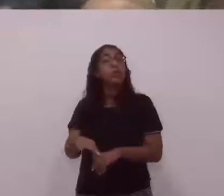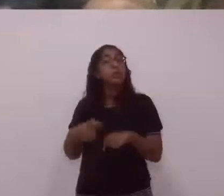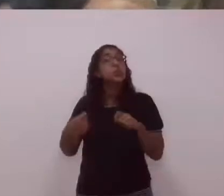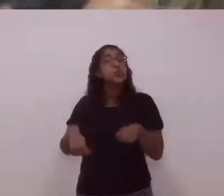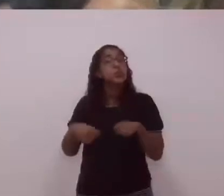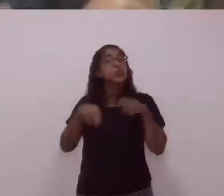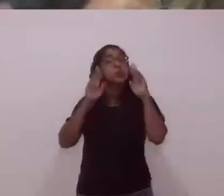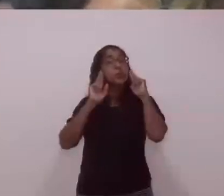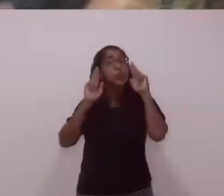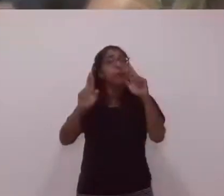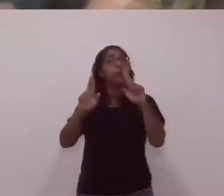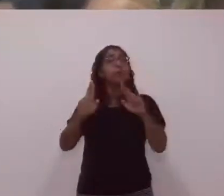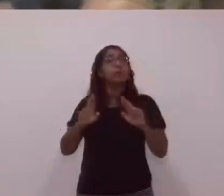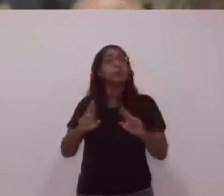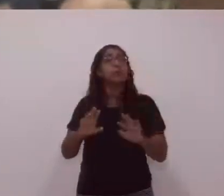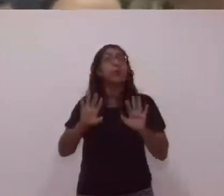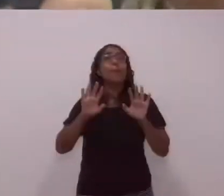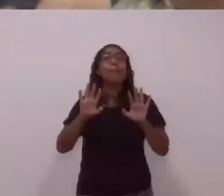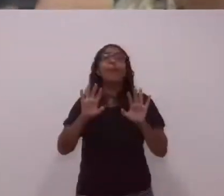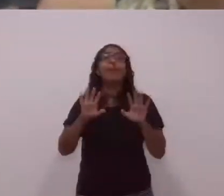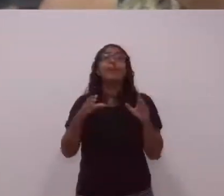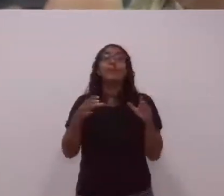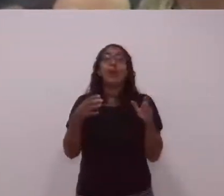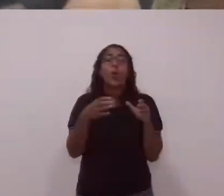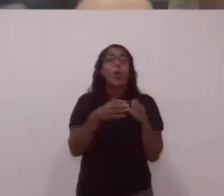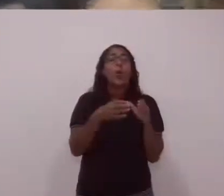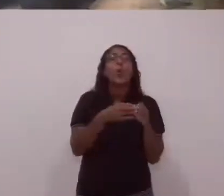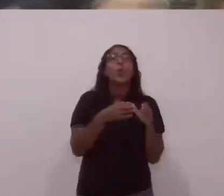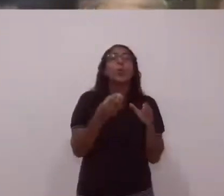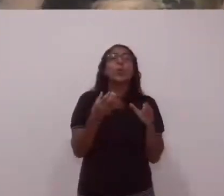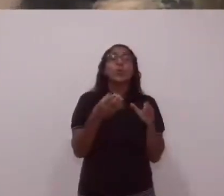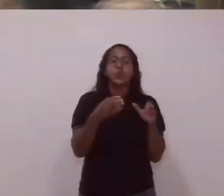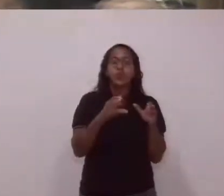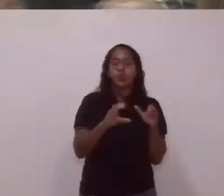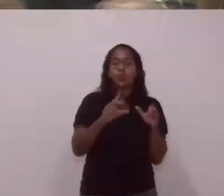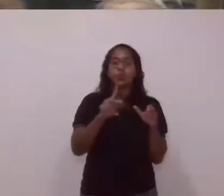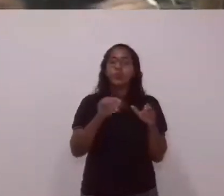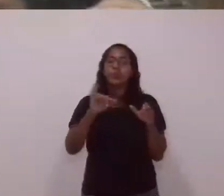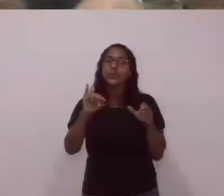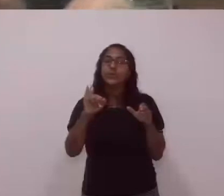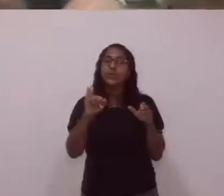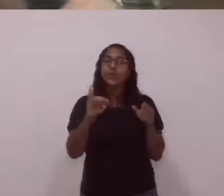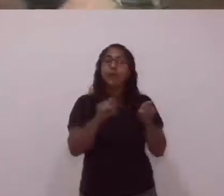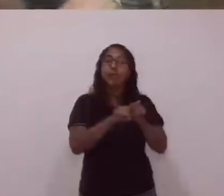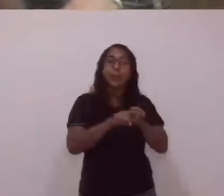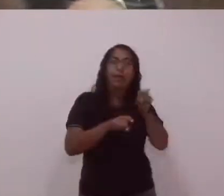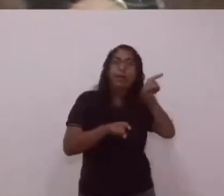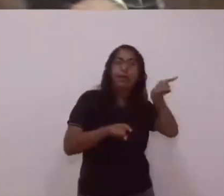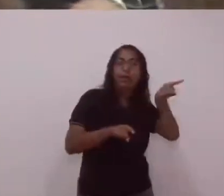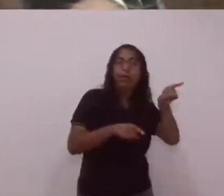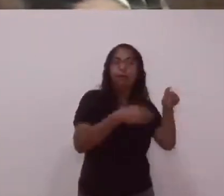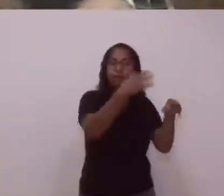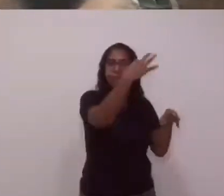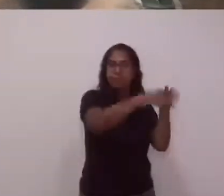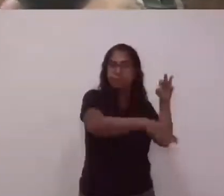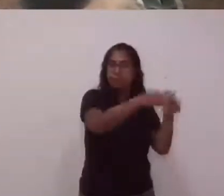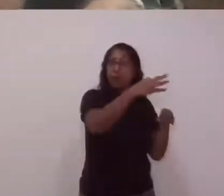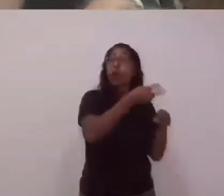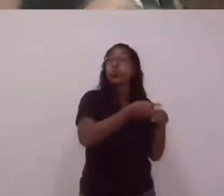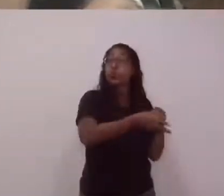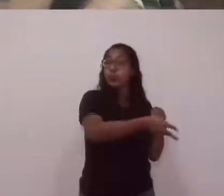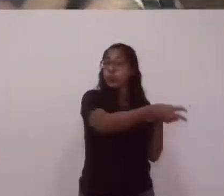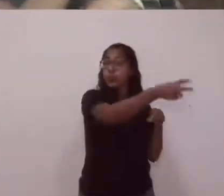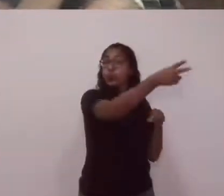agora é claro esse processo ele não está parado ele está tramitando na justiça e poderá com o comitante